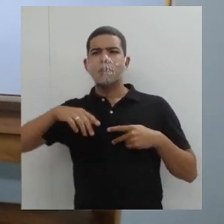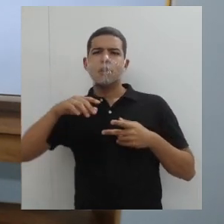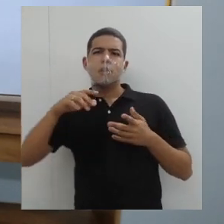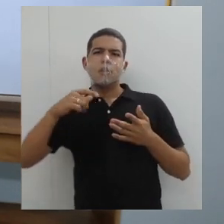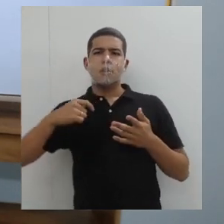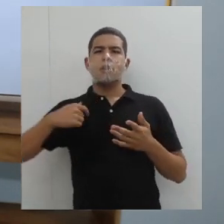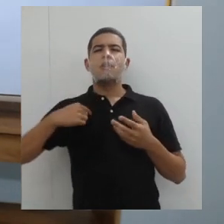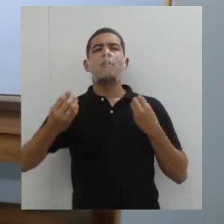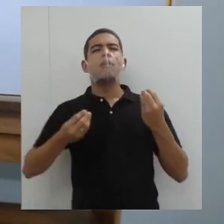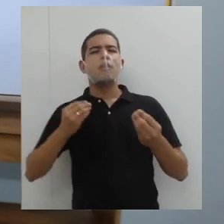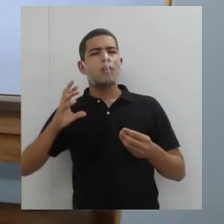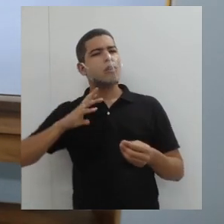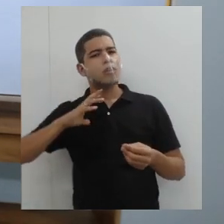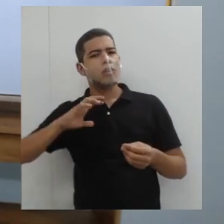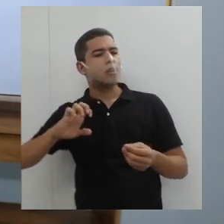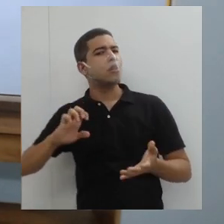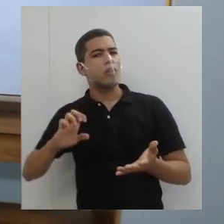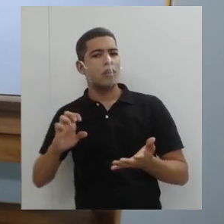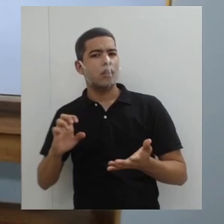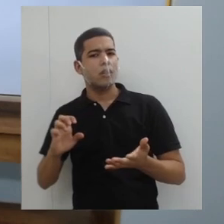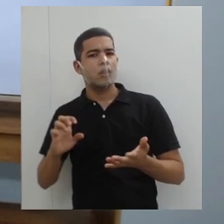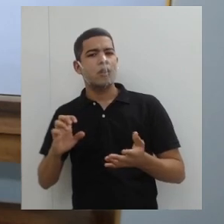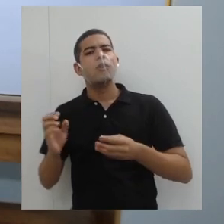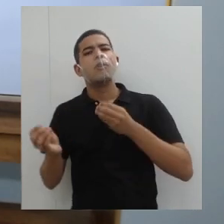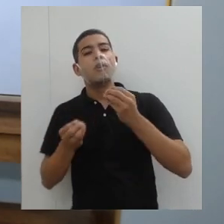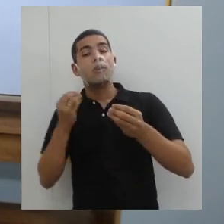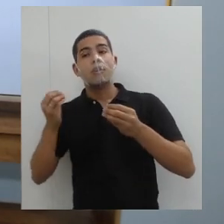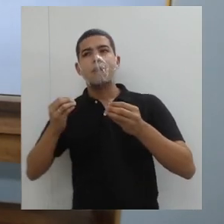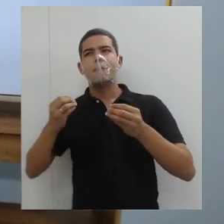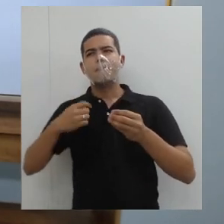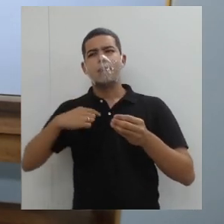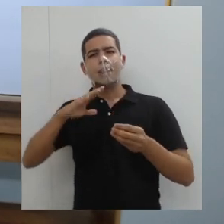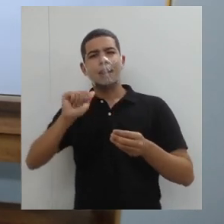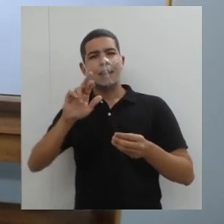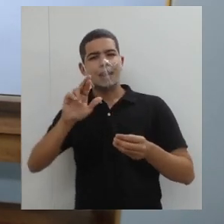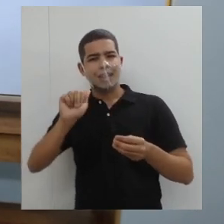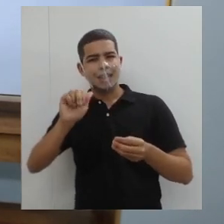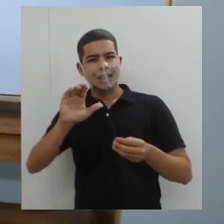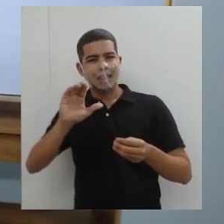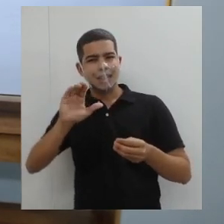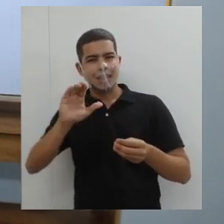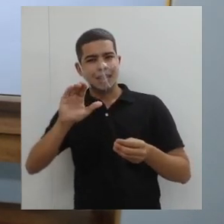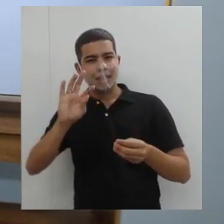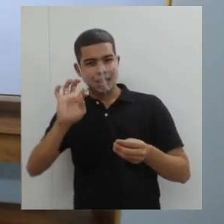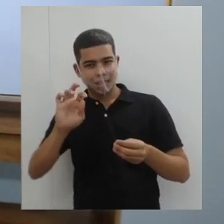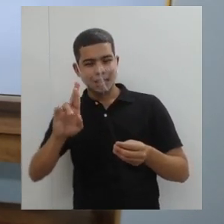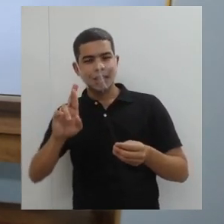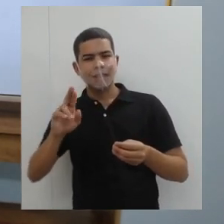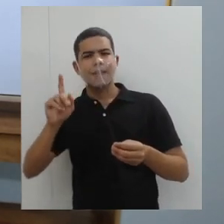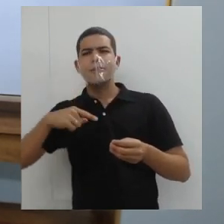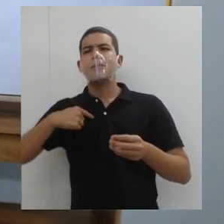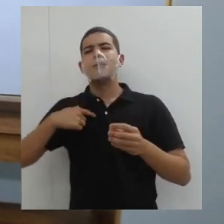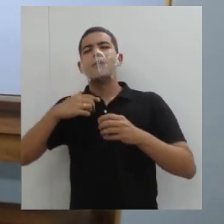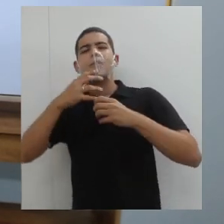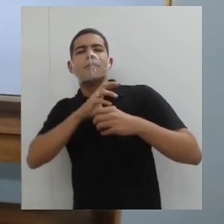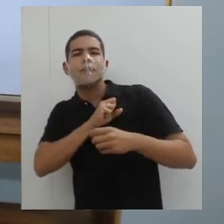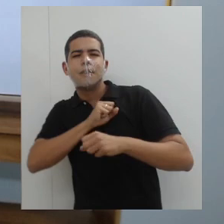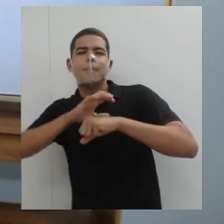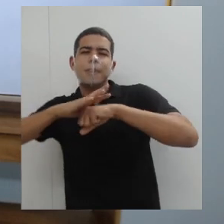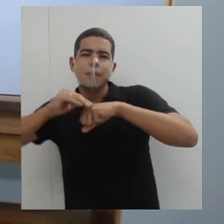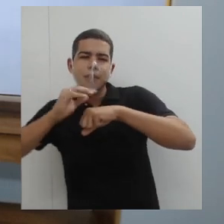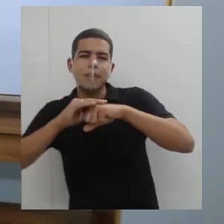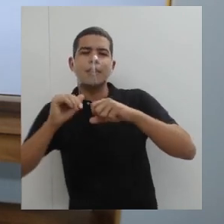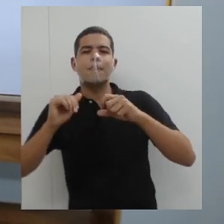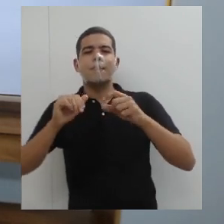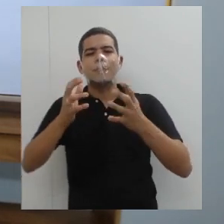tá certo? O nosso caráter, ele define os nossos laços de amor, afeto e solidariedade. Então eu volto